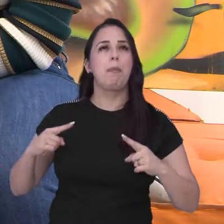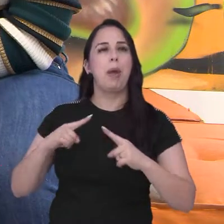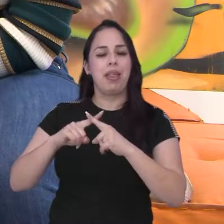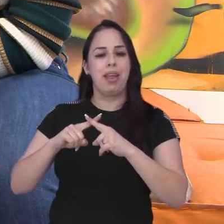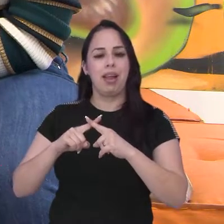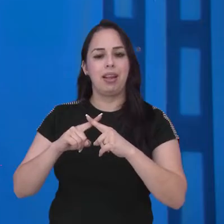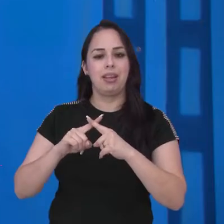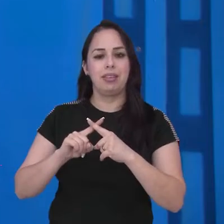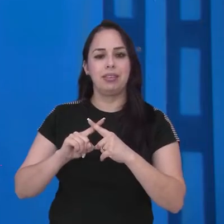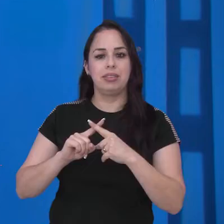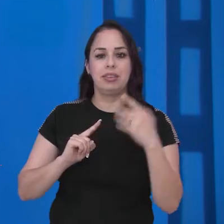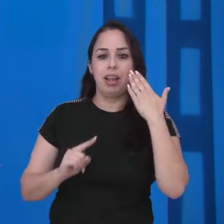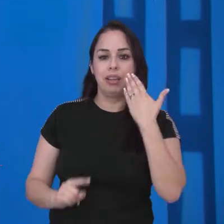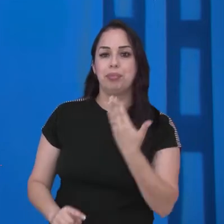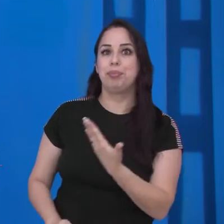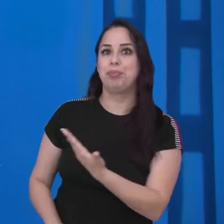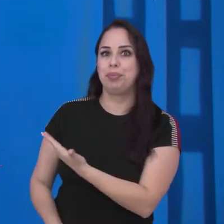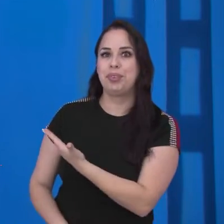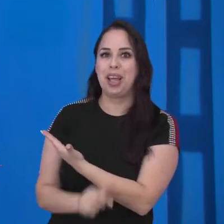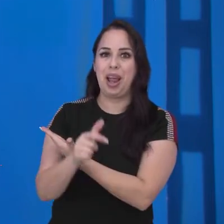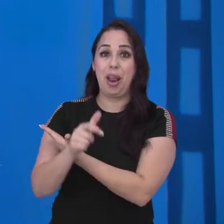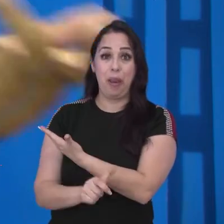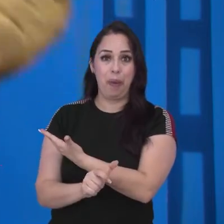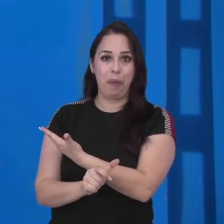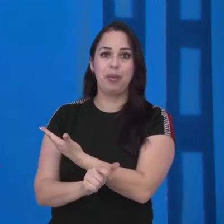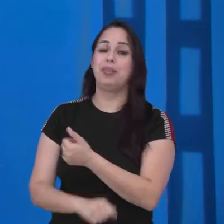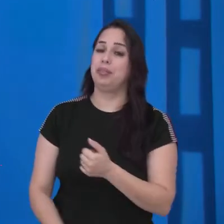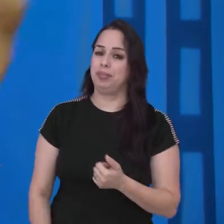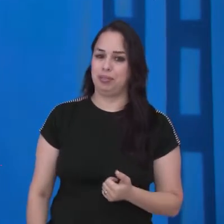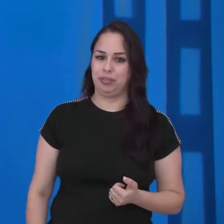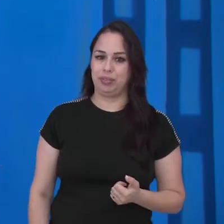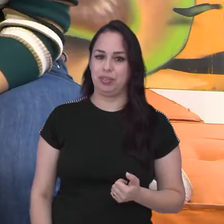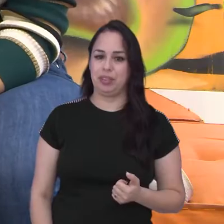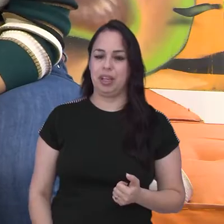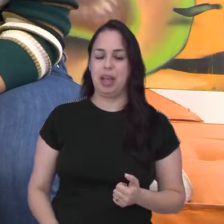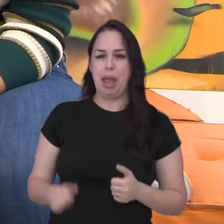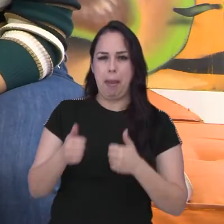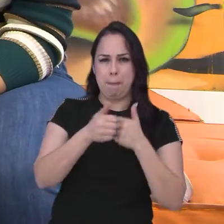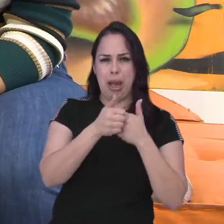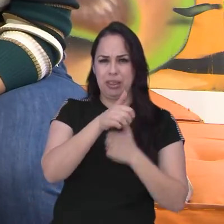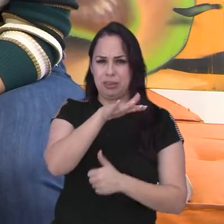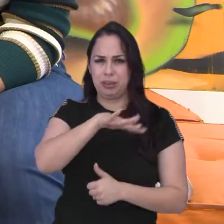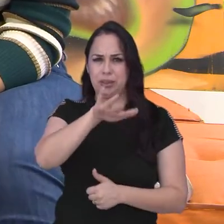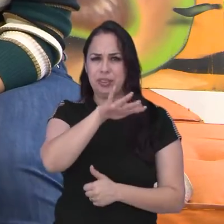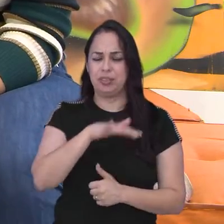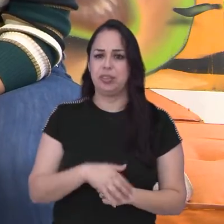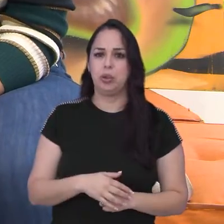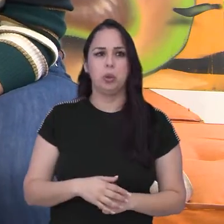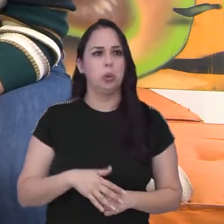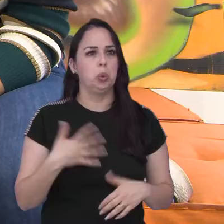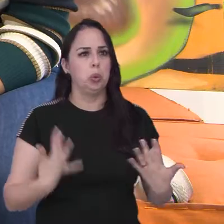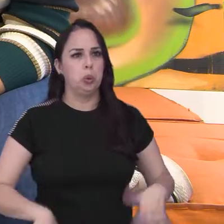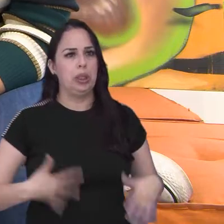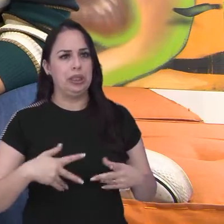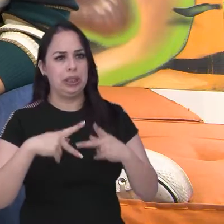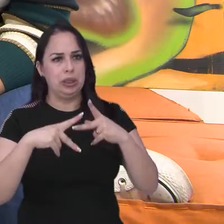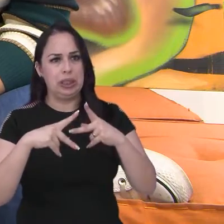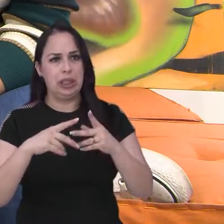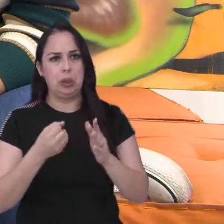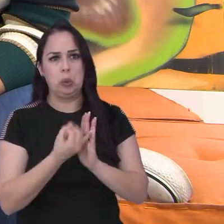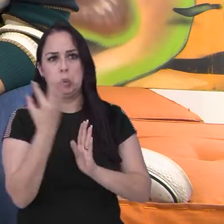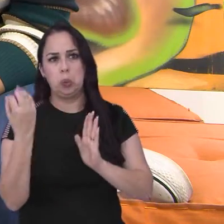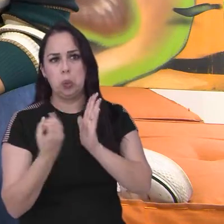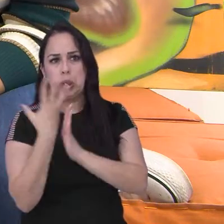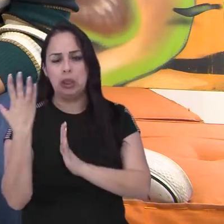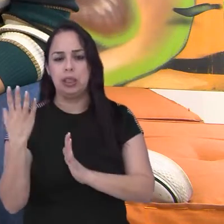Batalha da Amsterdã, que é lá no Putim, né? No São Judas, mas é ali por lá. São José tem bastante, hein? Então, e